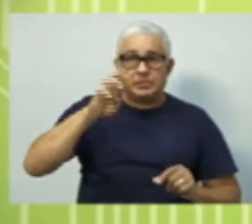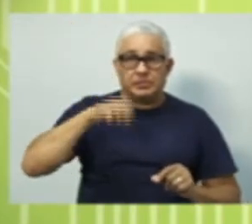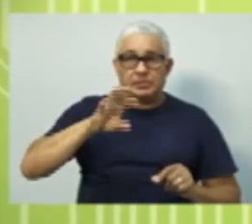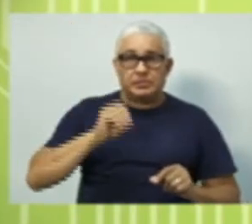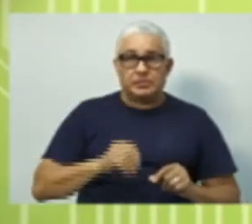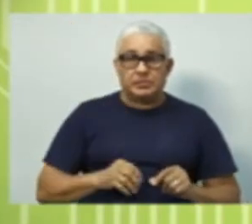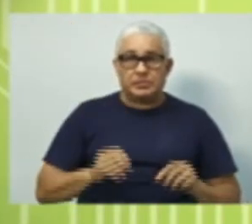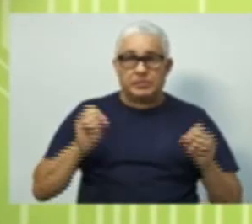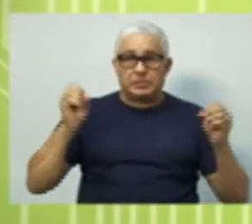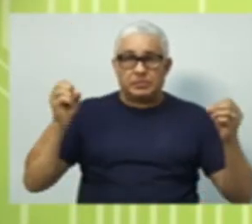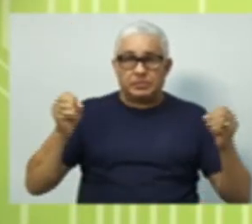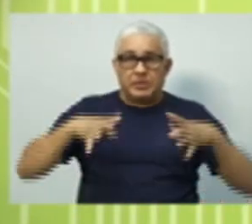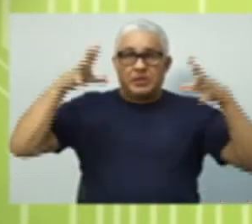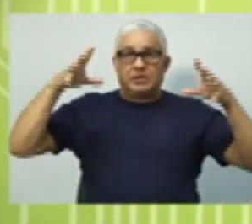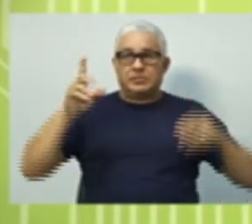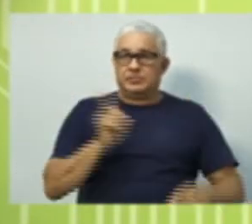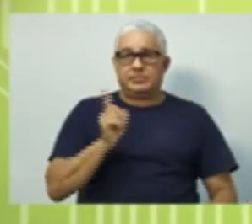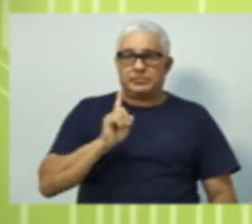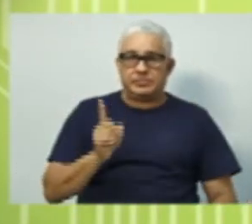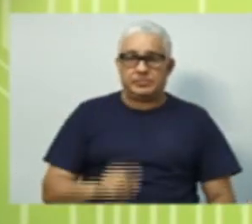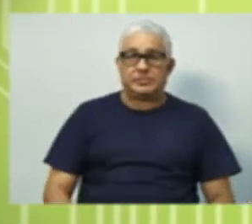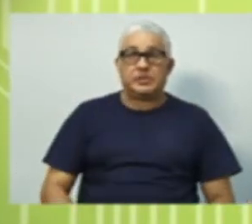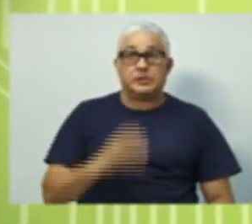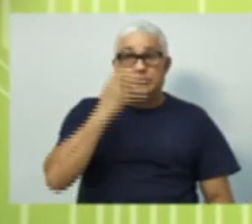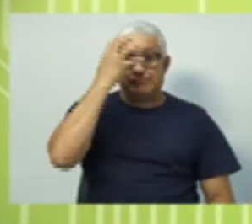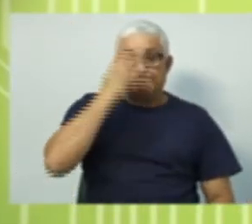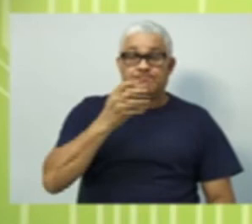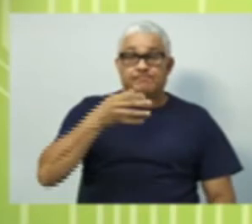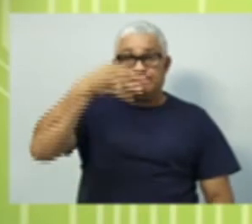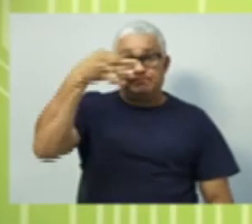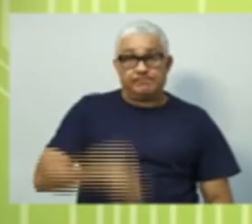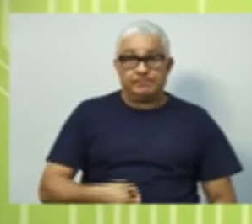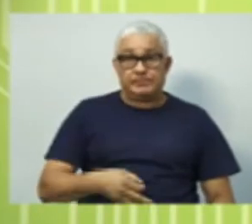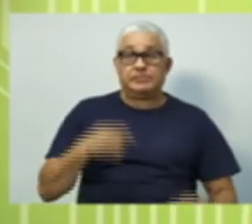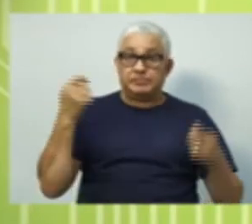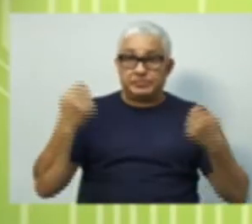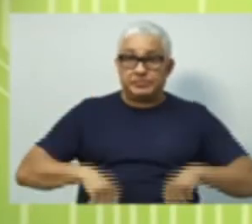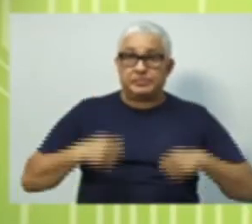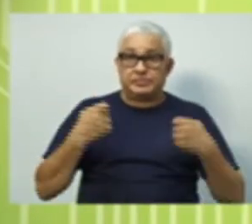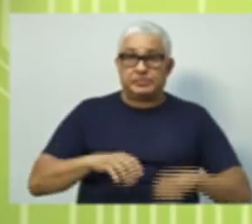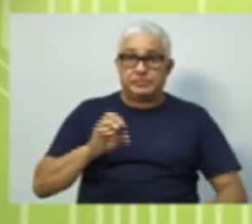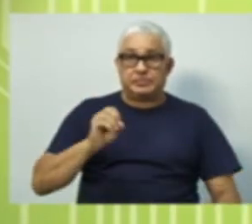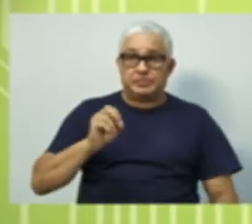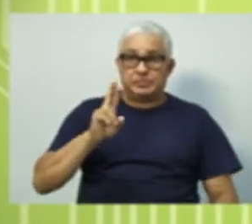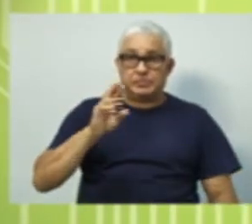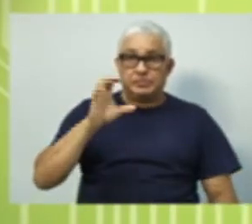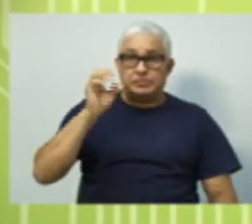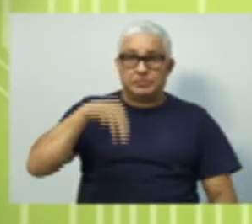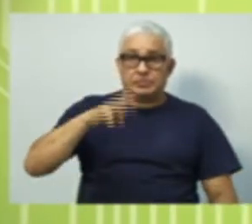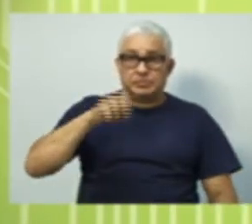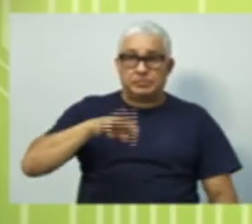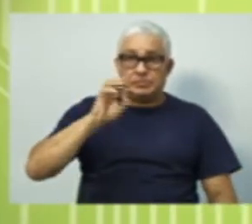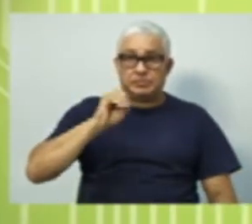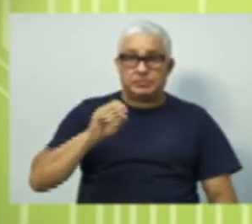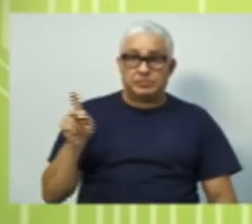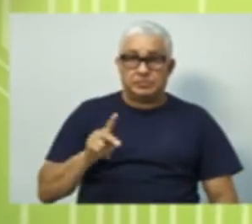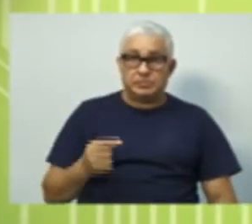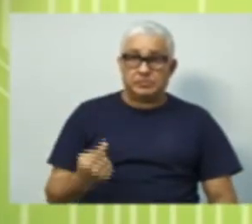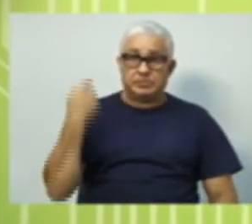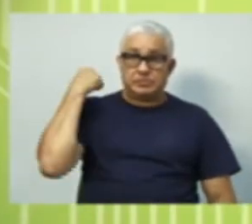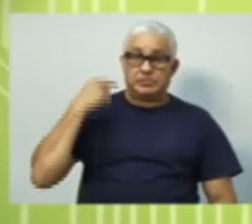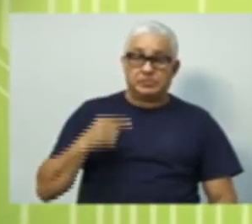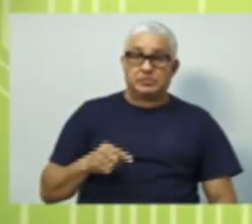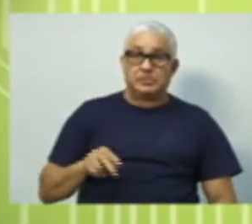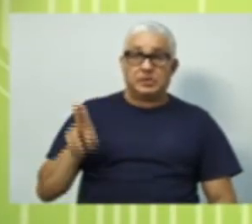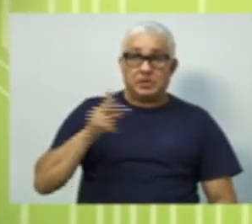de uma empresa onde você trabalhe. Mesmo que você não tenha essa função, mas é importante você ter essa visão dentro da empresa. E você tendo essa